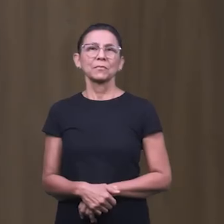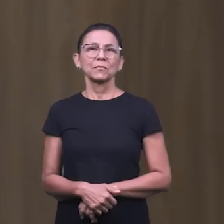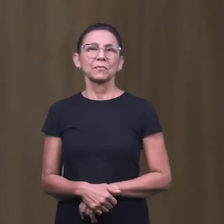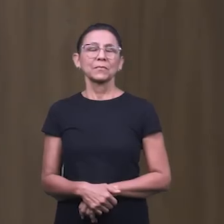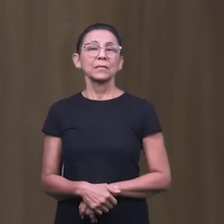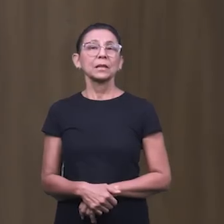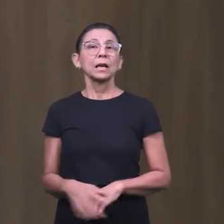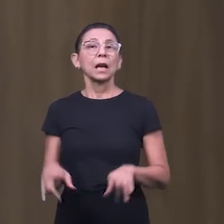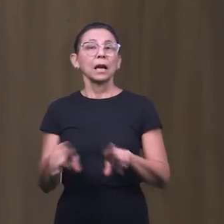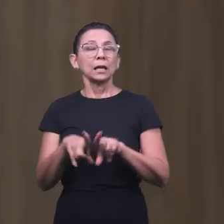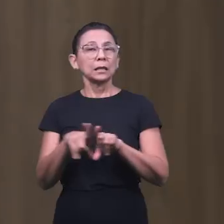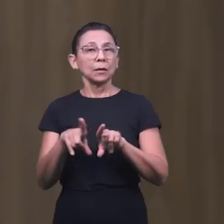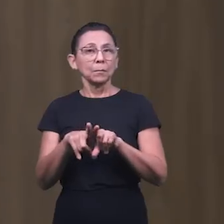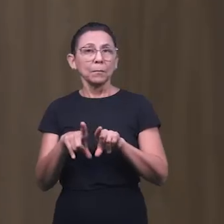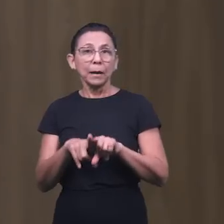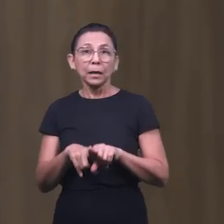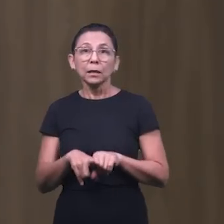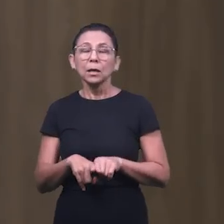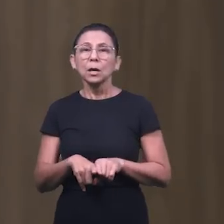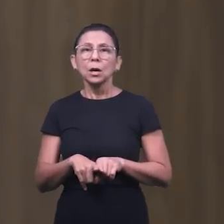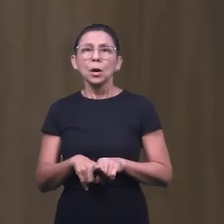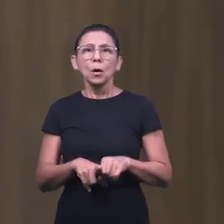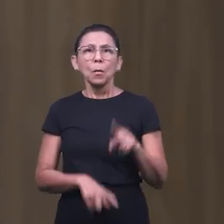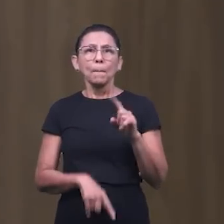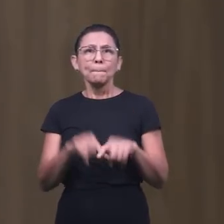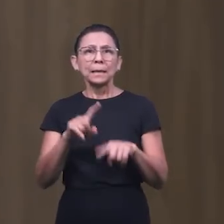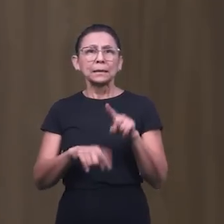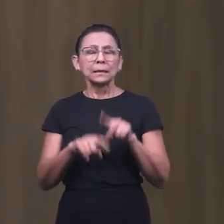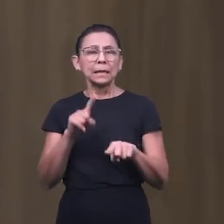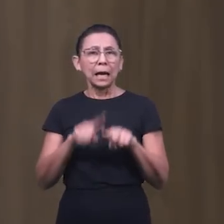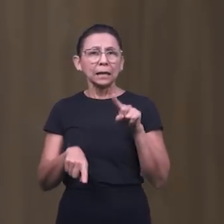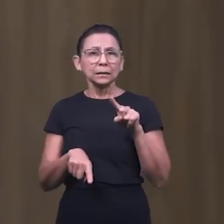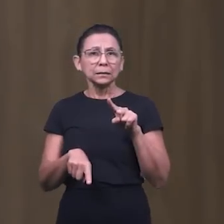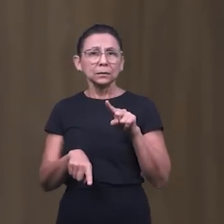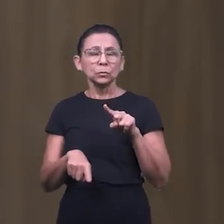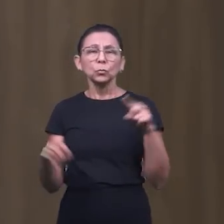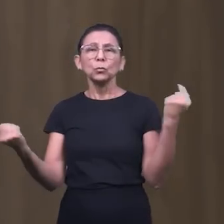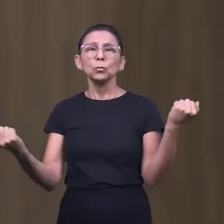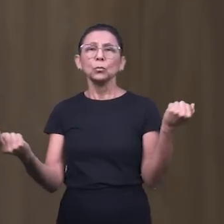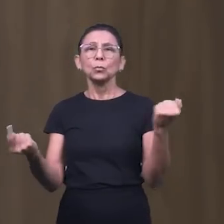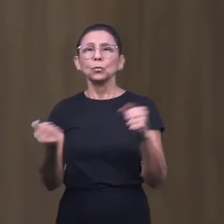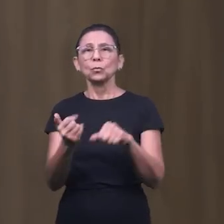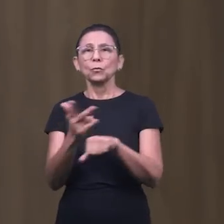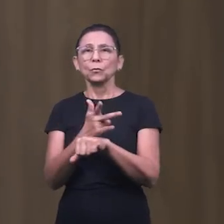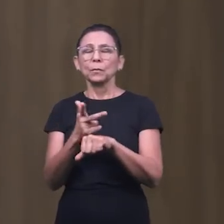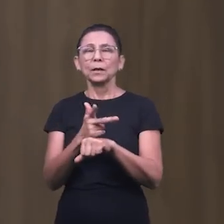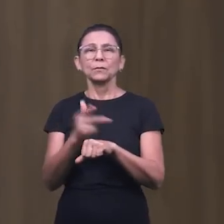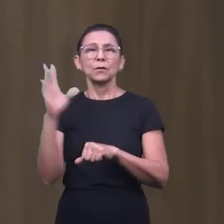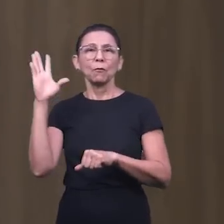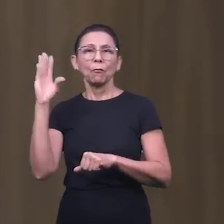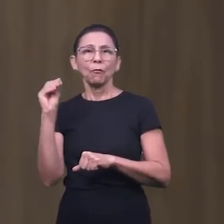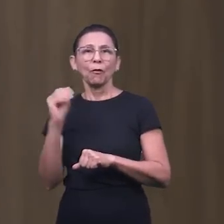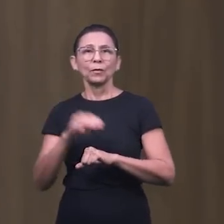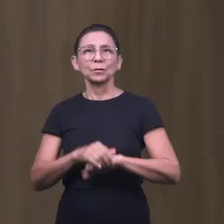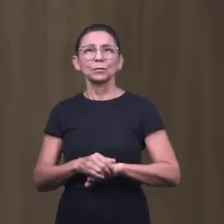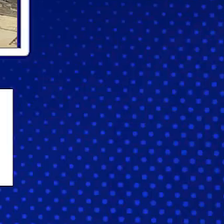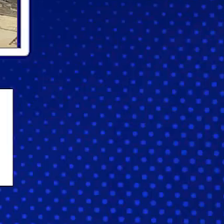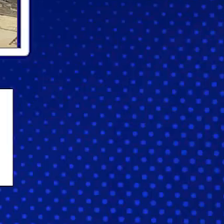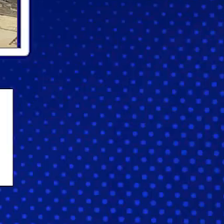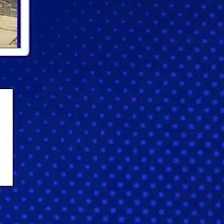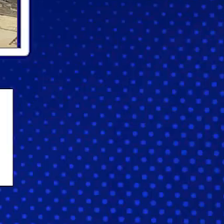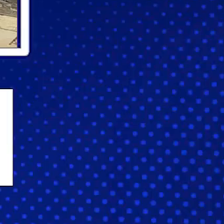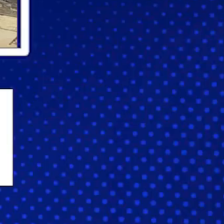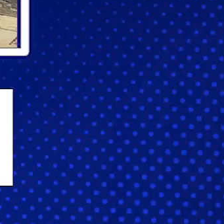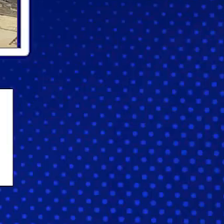Nessa última semana também recebemos muito material de cultos de ceias e batismos nessa região. Assista aí a sequência.